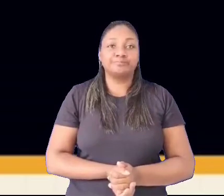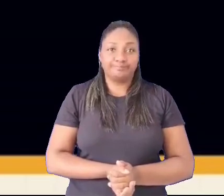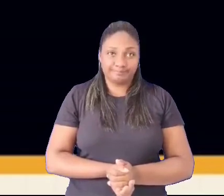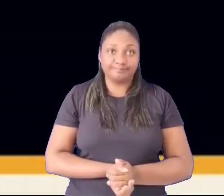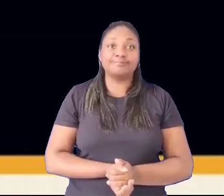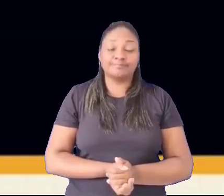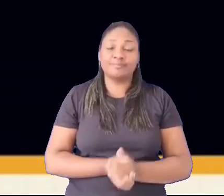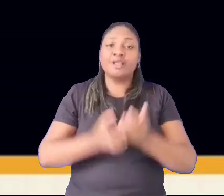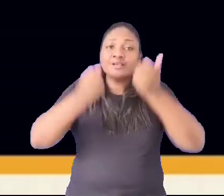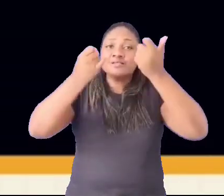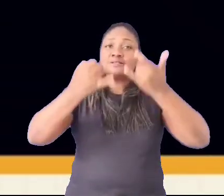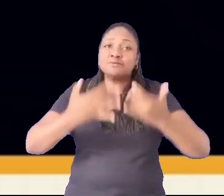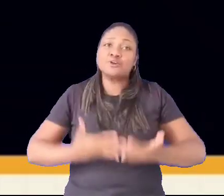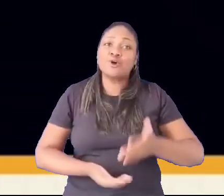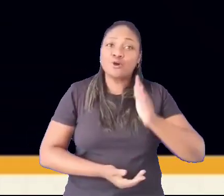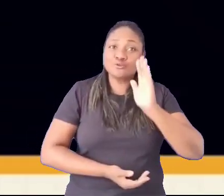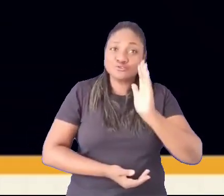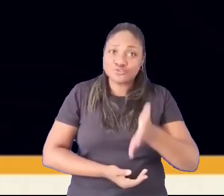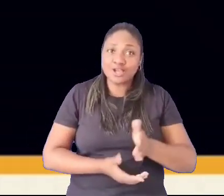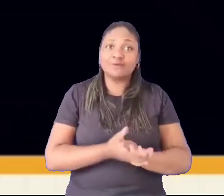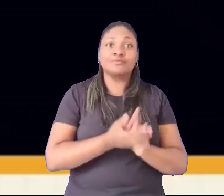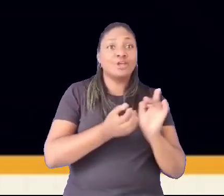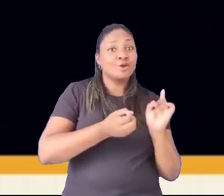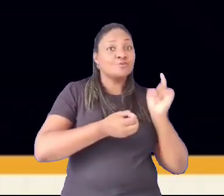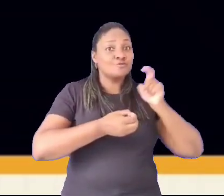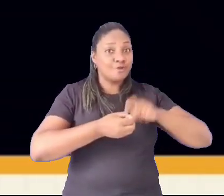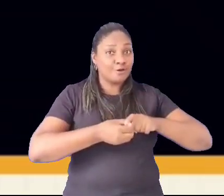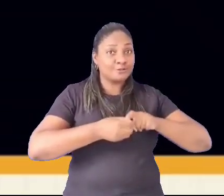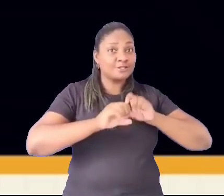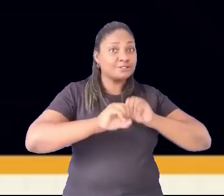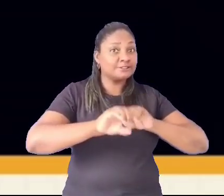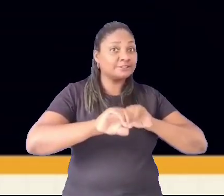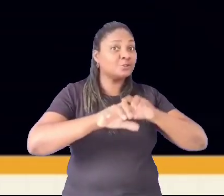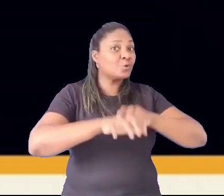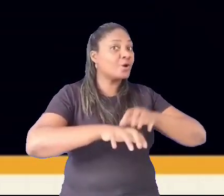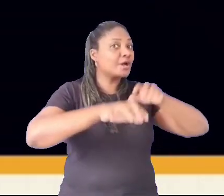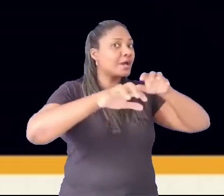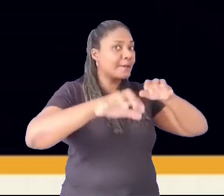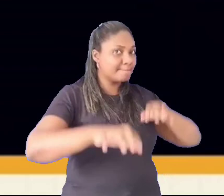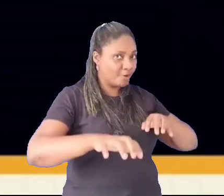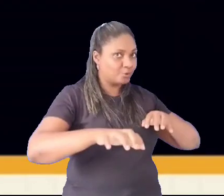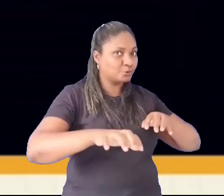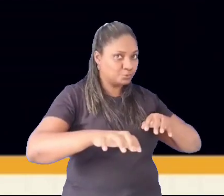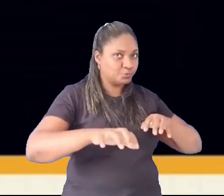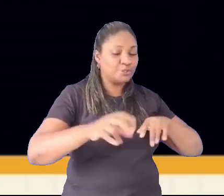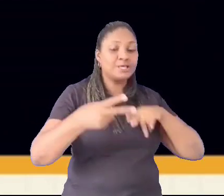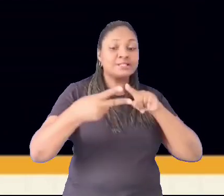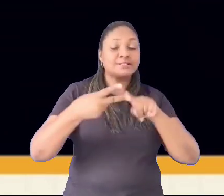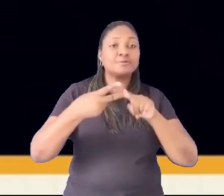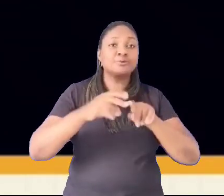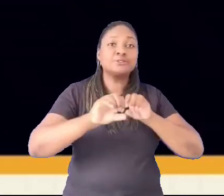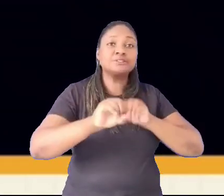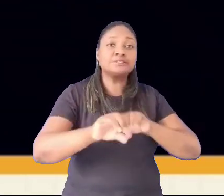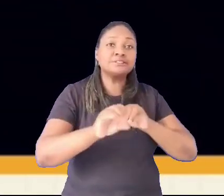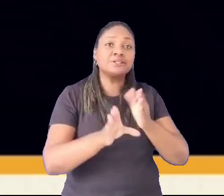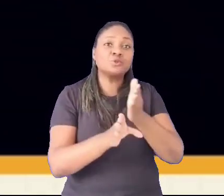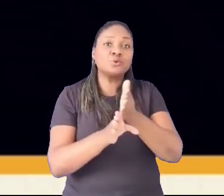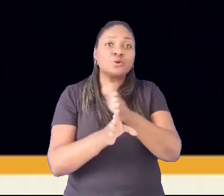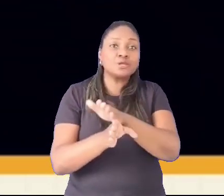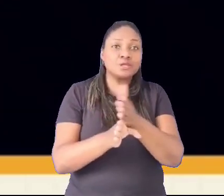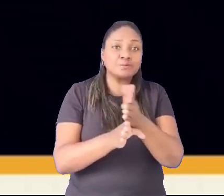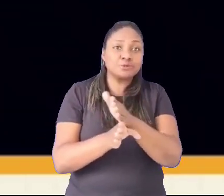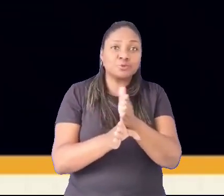E o que eu disse até agora? Então a gente está lá, vamos voltar no ensino remoto. Provavelmente depois vai ficar o híbrido, que